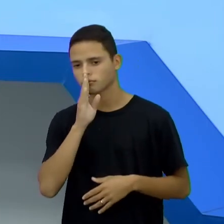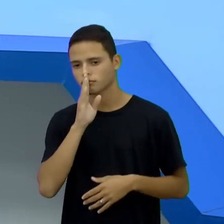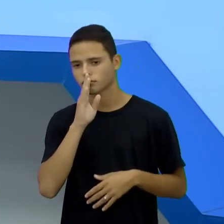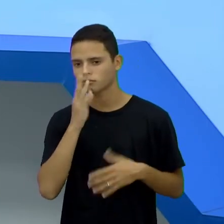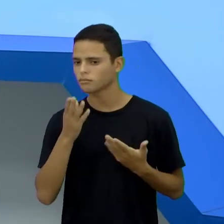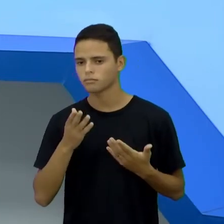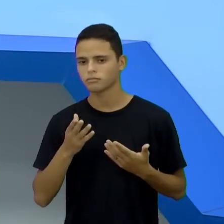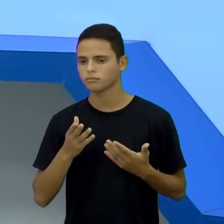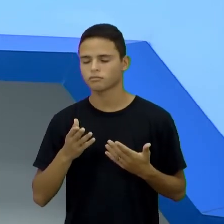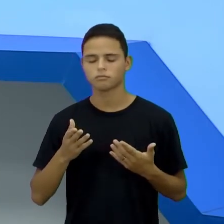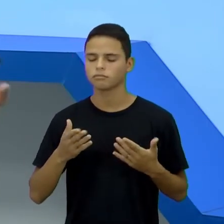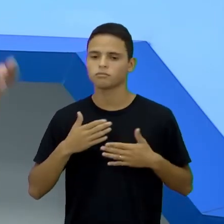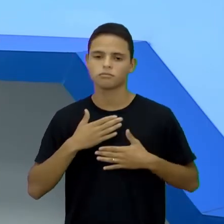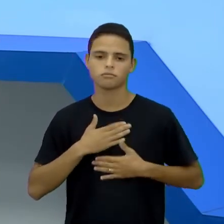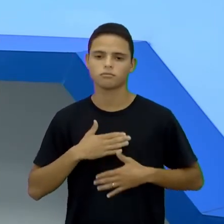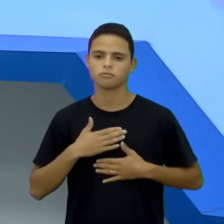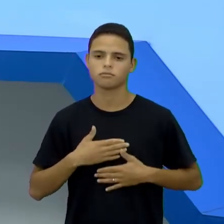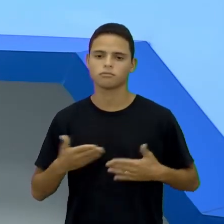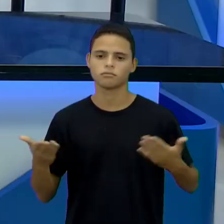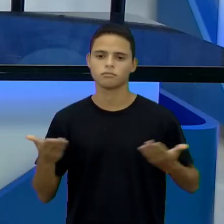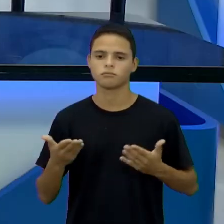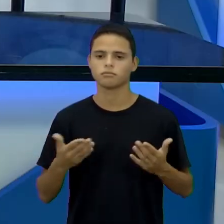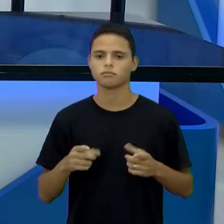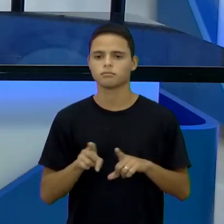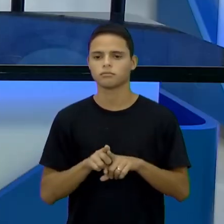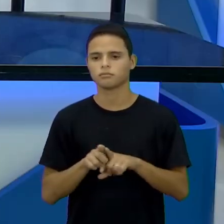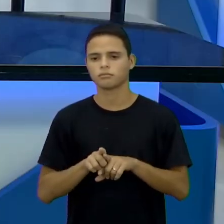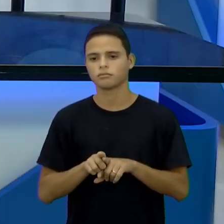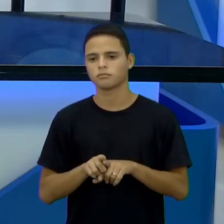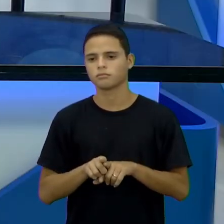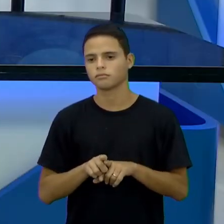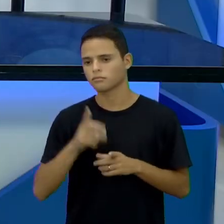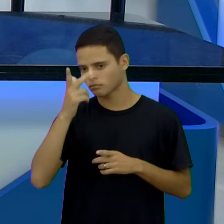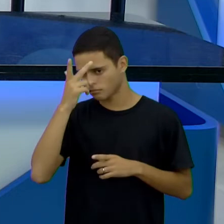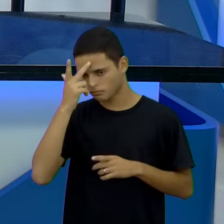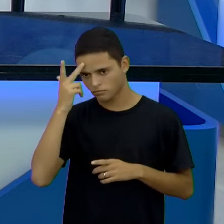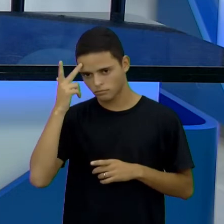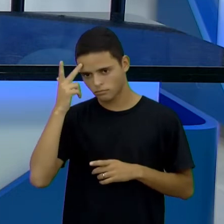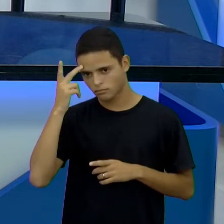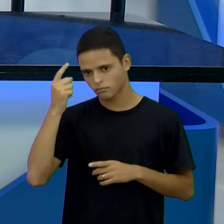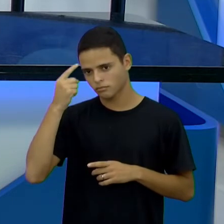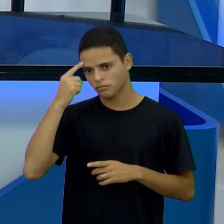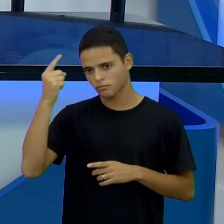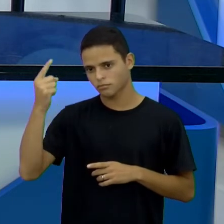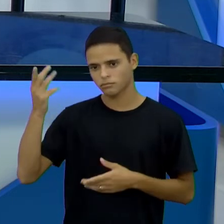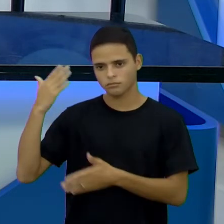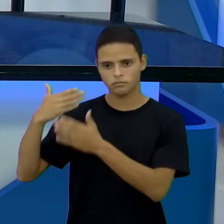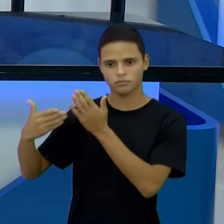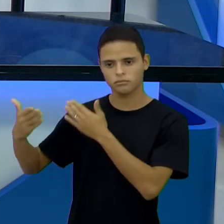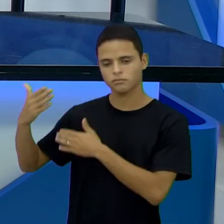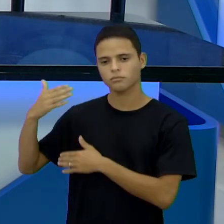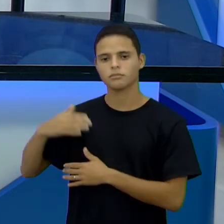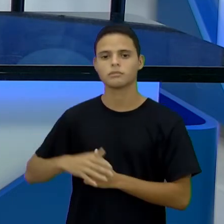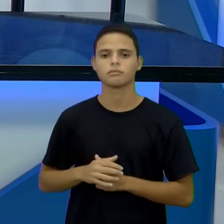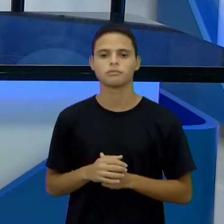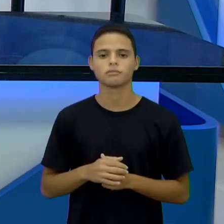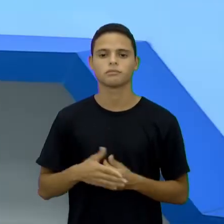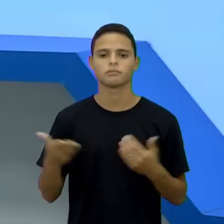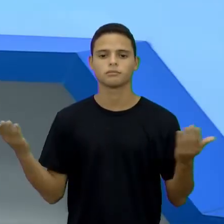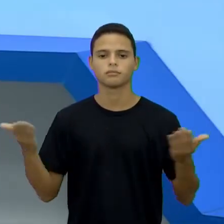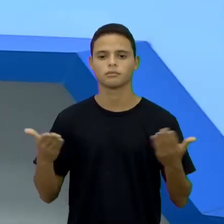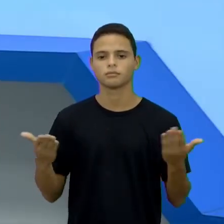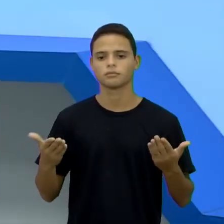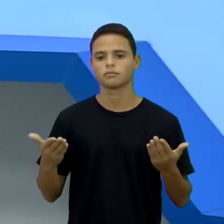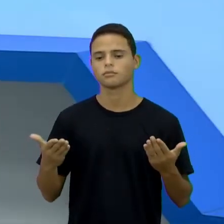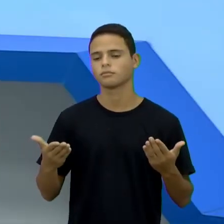muito de causar, de sair. Até hoje, eu não sou... Aliás, quem vê a gente não fala que a gente era aquilo, né? Quem vê a gente hoje... Mas até hoje, eu não sou